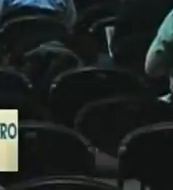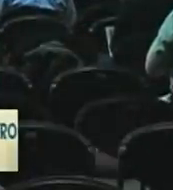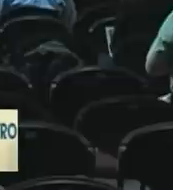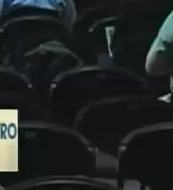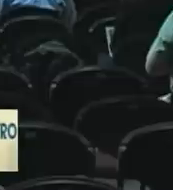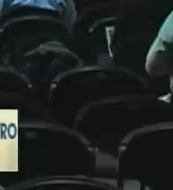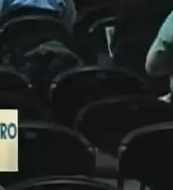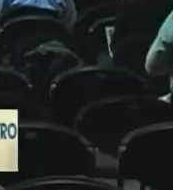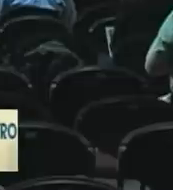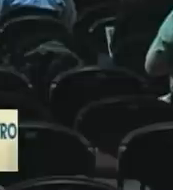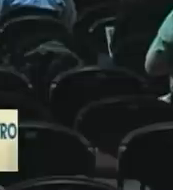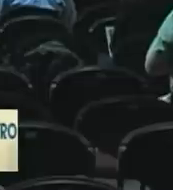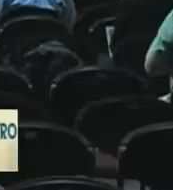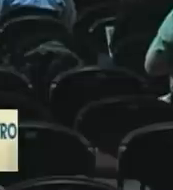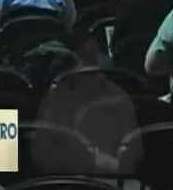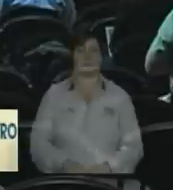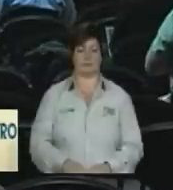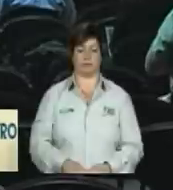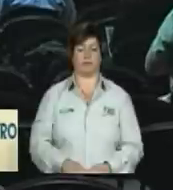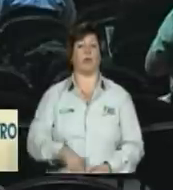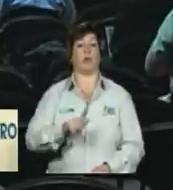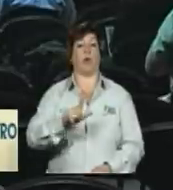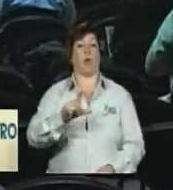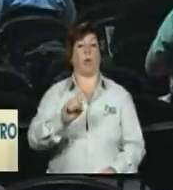Boa tarde. Rui Gonçalves, da Globo News.